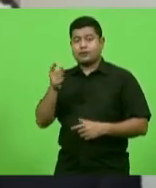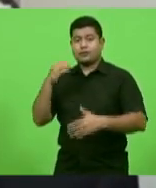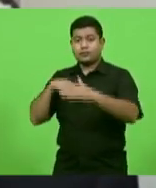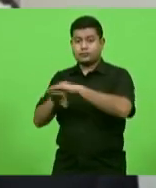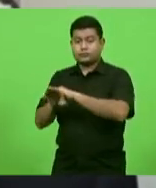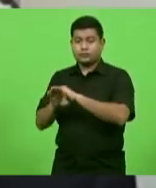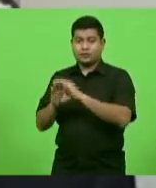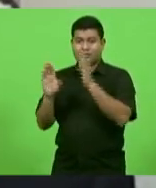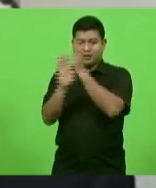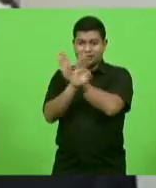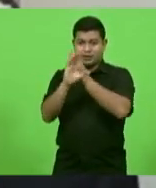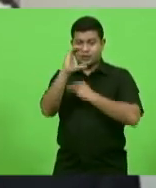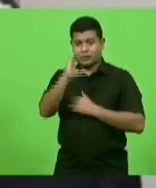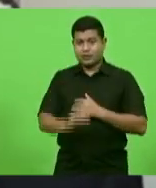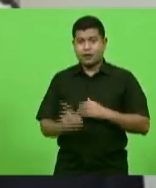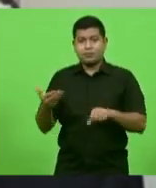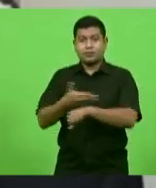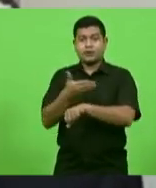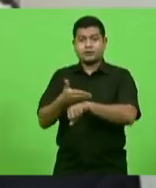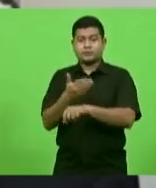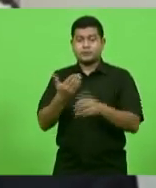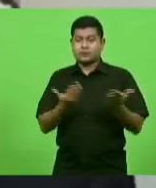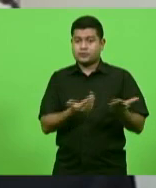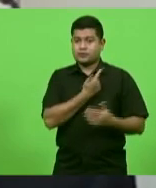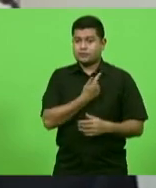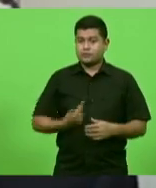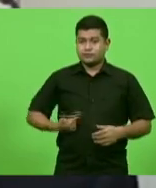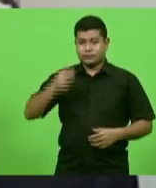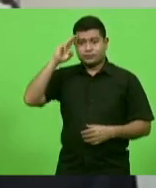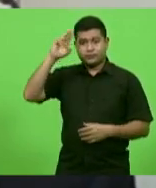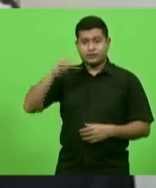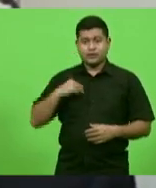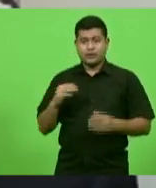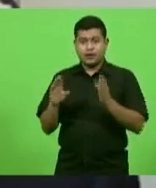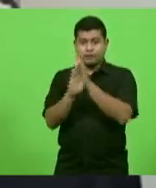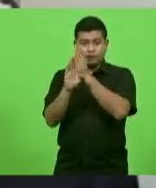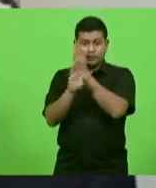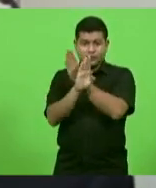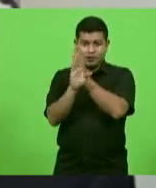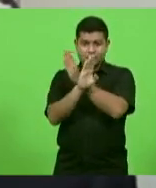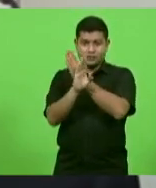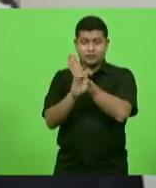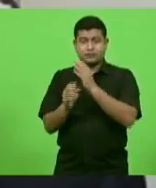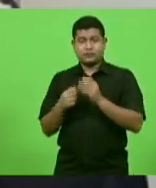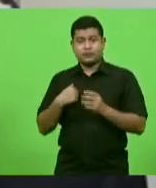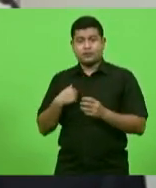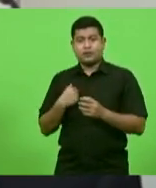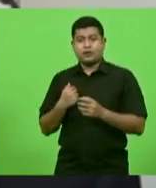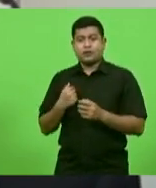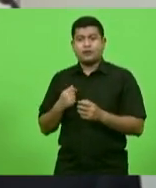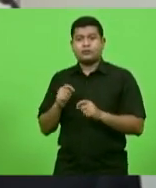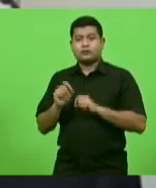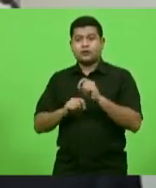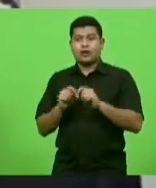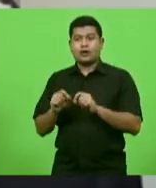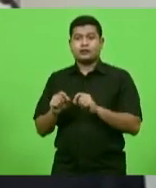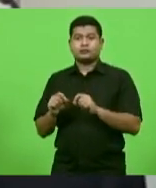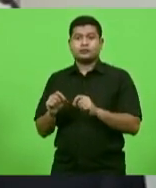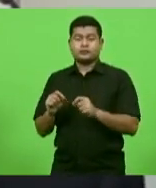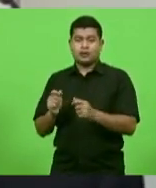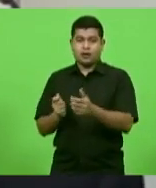sobre a participação do Governador Carlos Moisés da Silva na investigação por suposta fraude de compra de respiradores